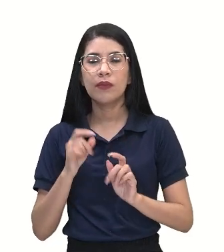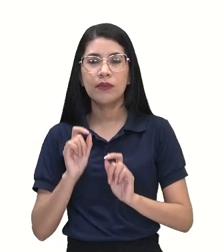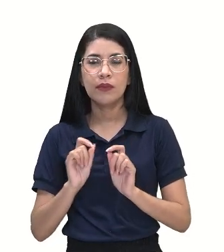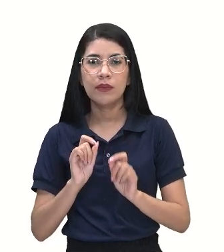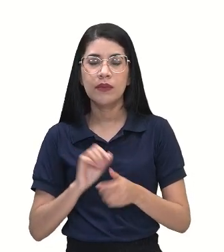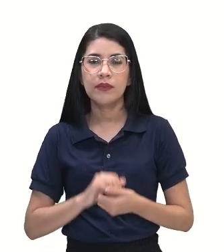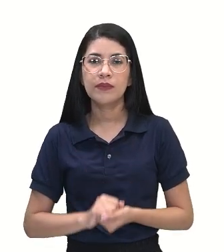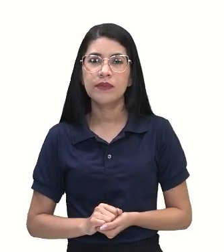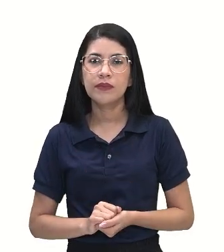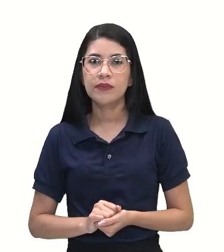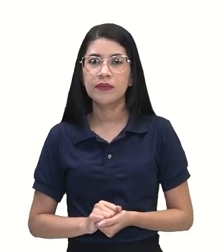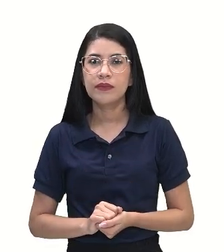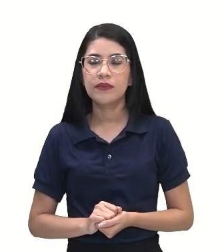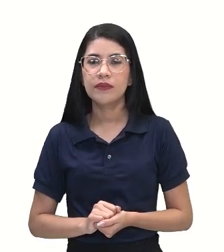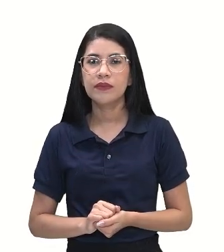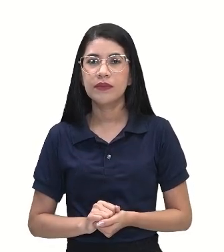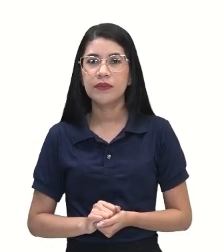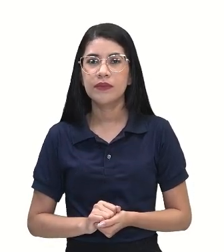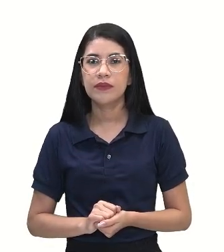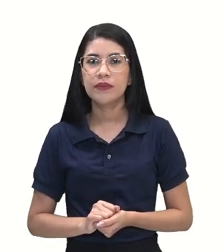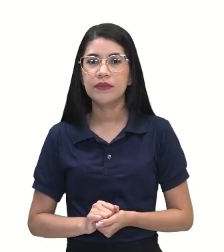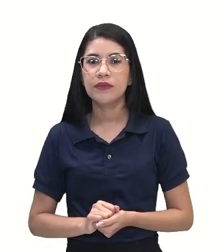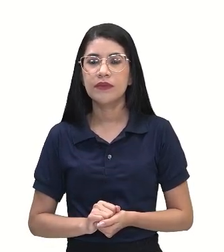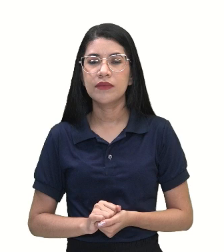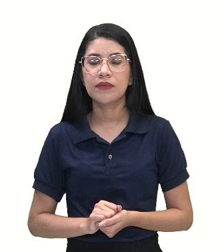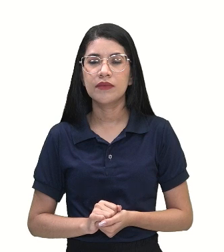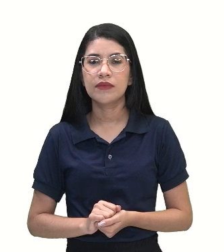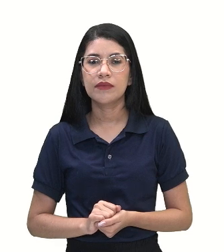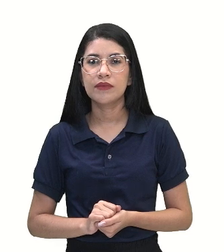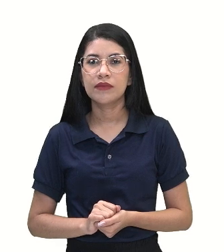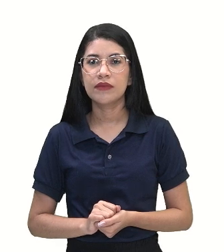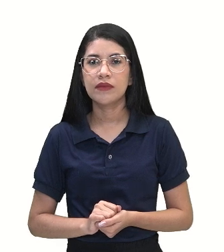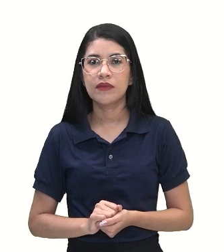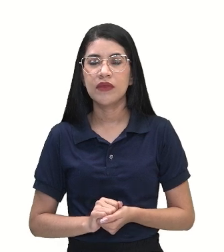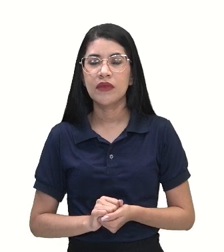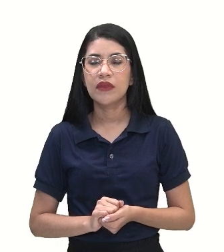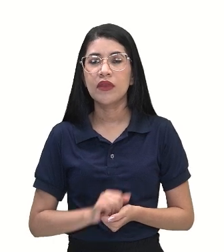numérica aqui, né? dessa PA? O A1, meus amigos, é esse aqui.